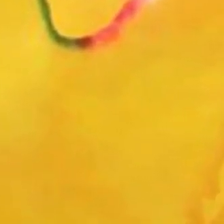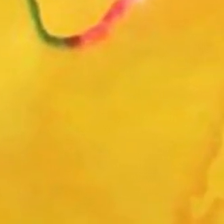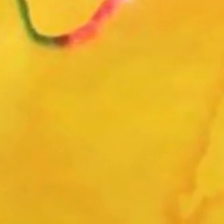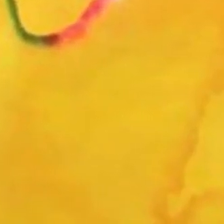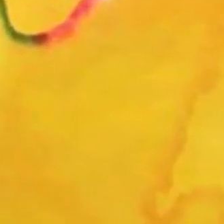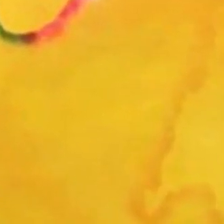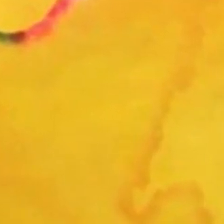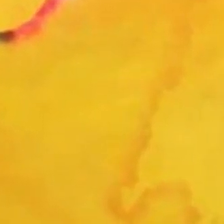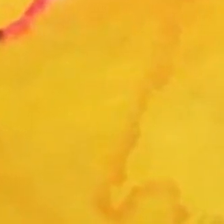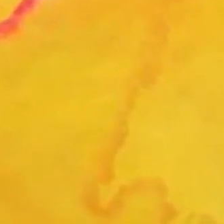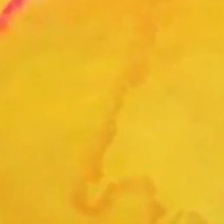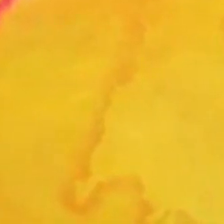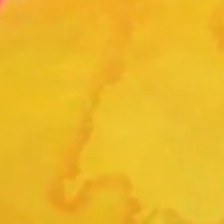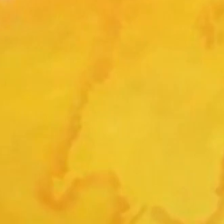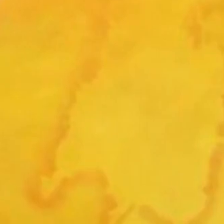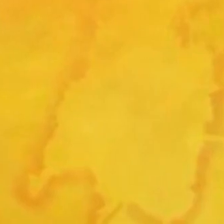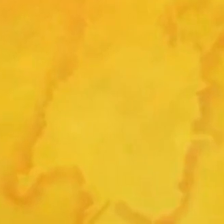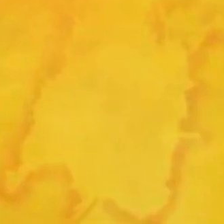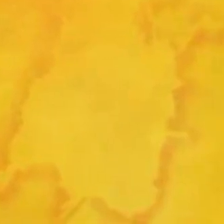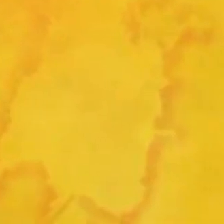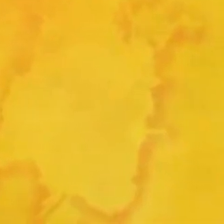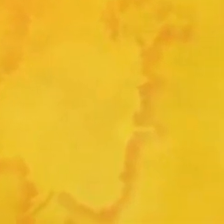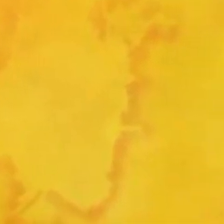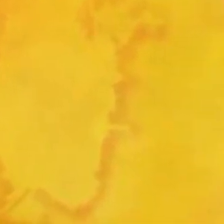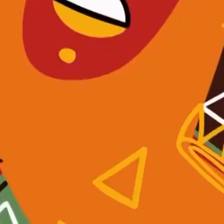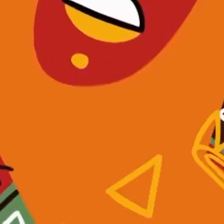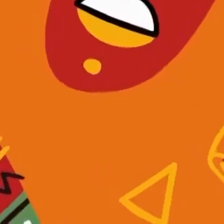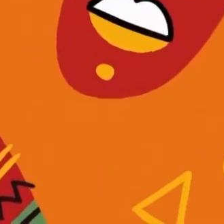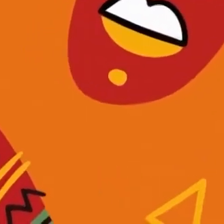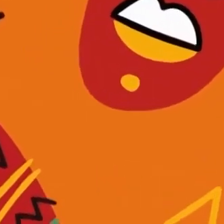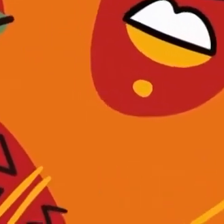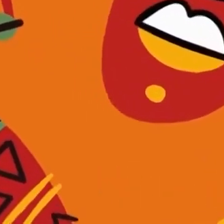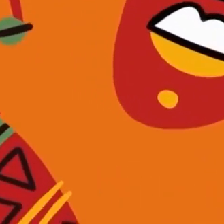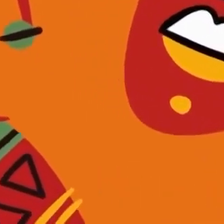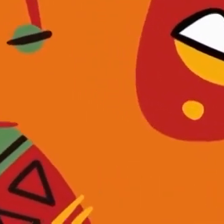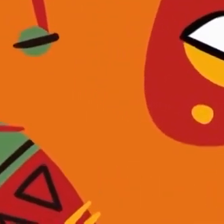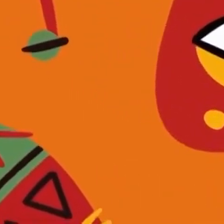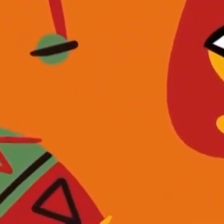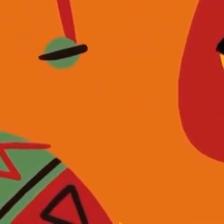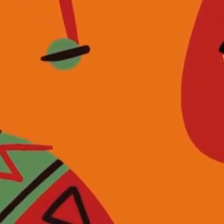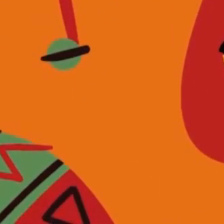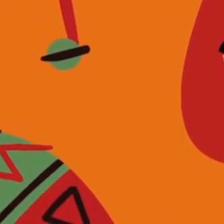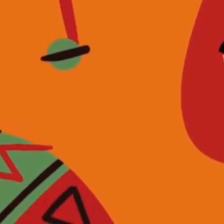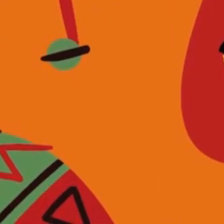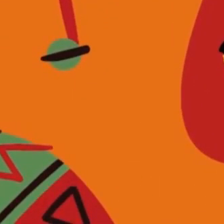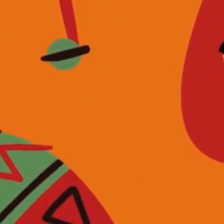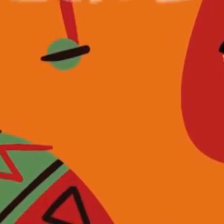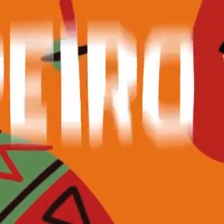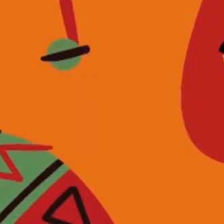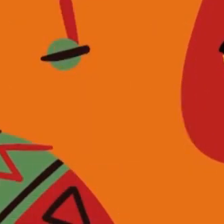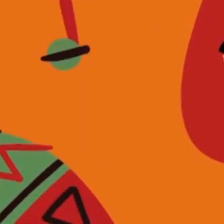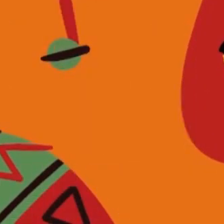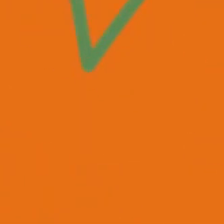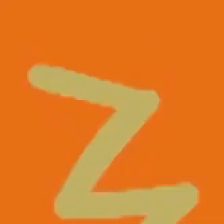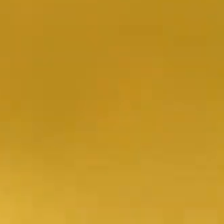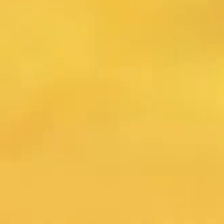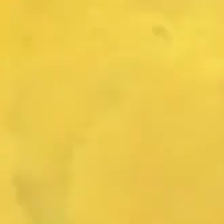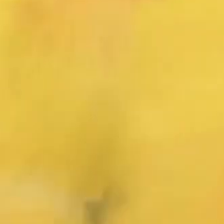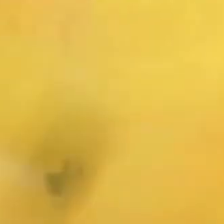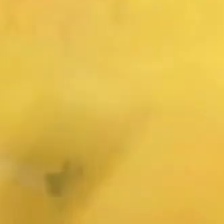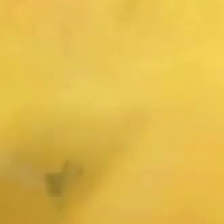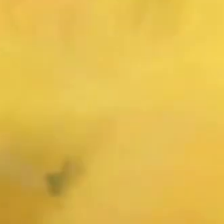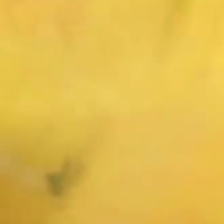tambor de Minas Maranhão. Viva o povo de terreiro e sua nação.